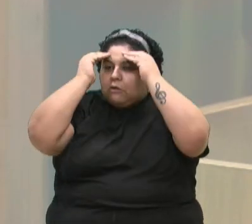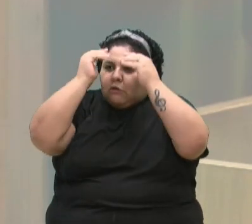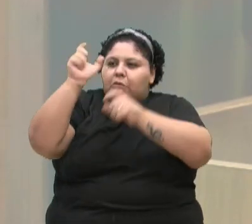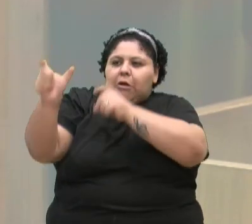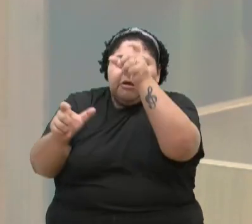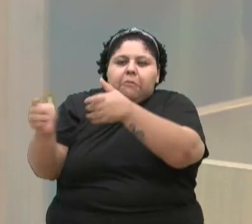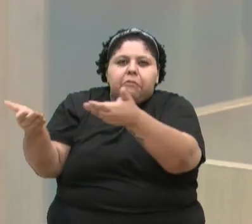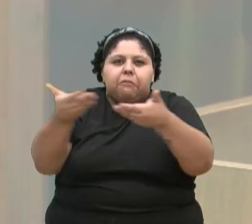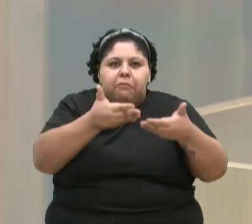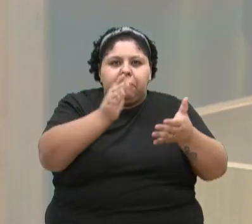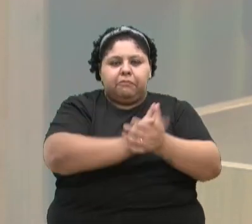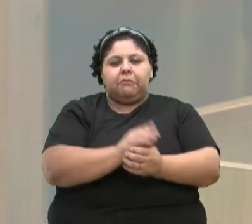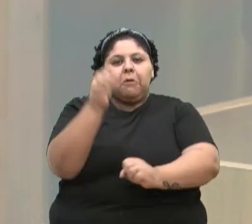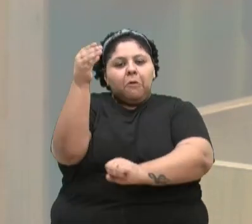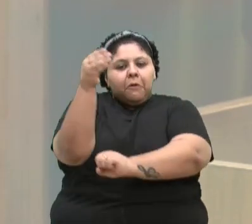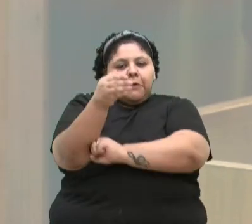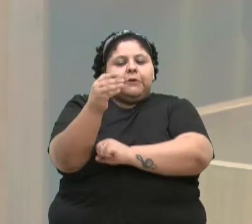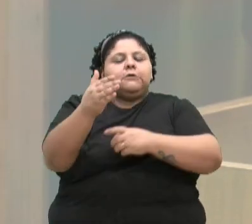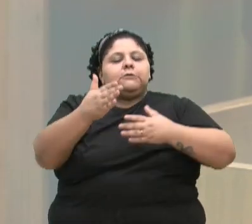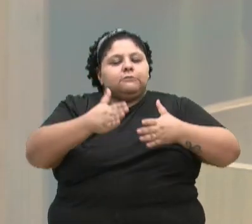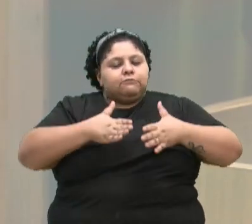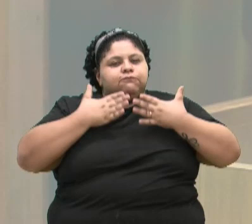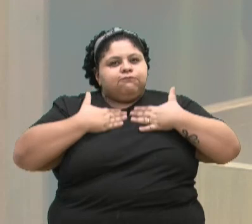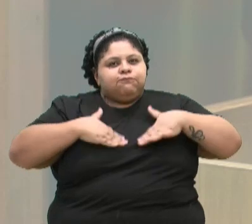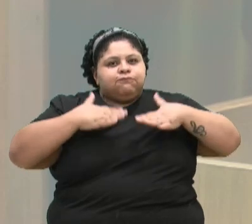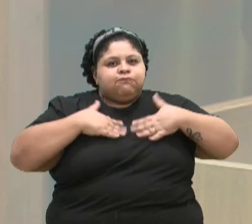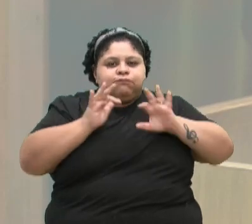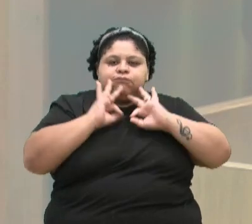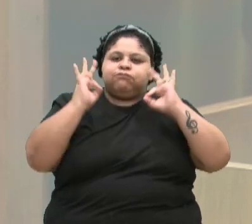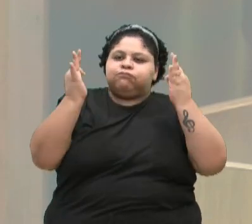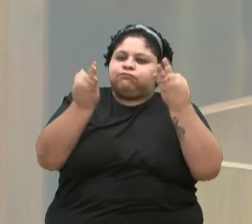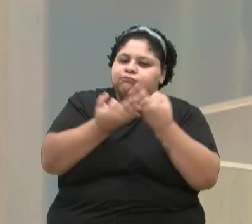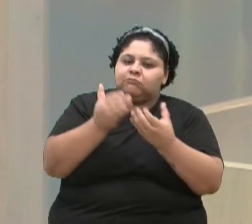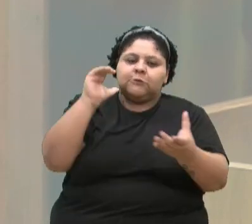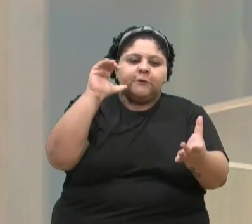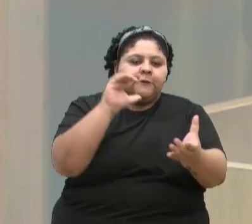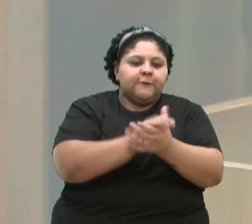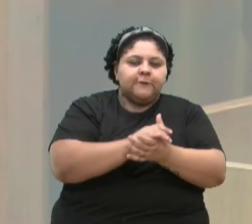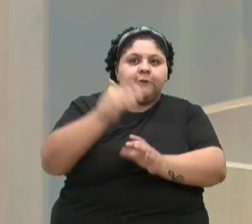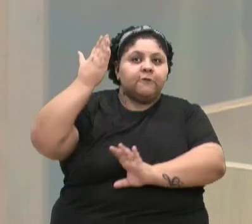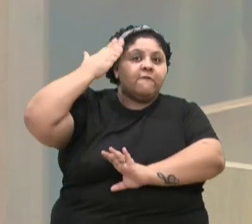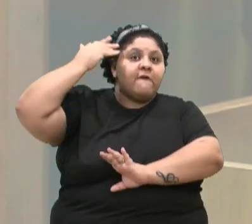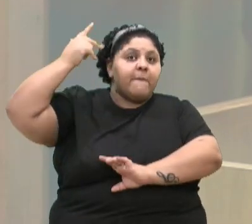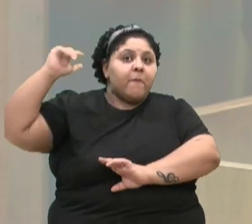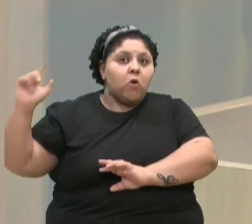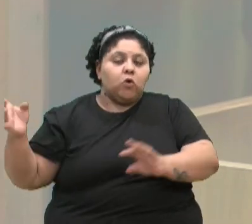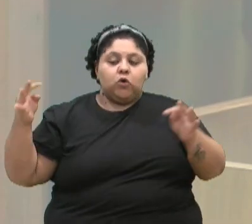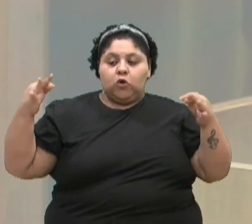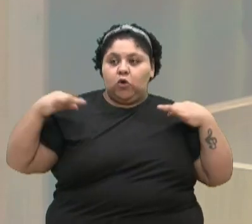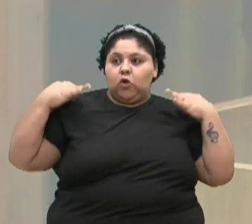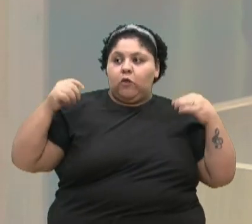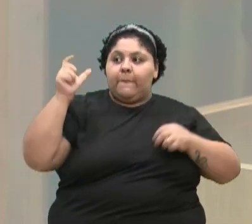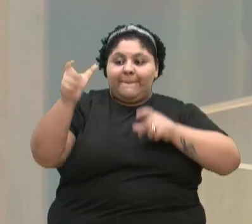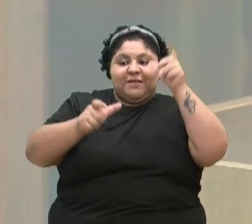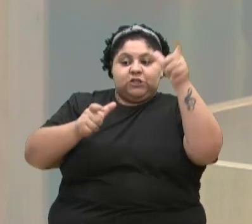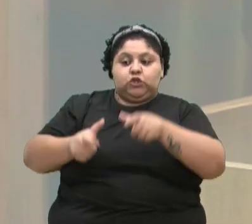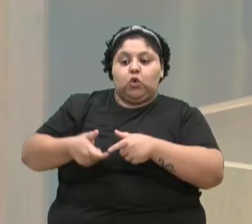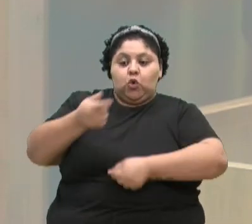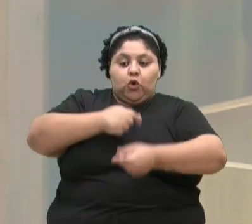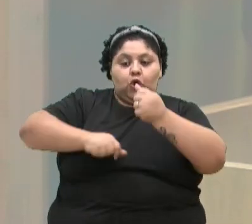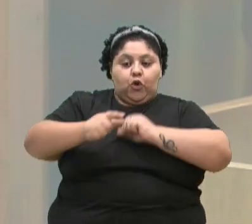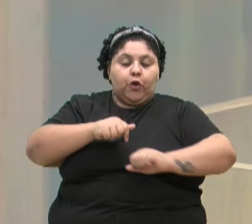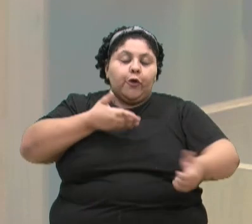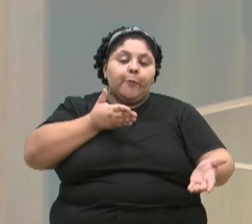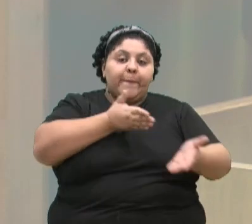Tree é o aconchego de famílias, casais, delegações, personalidades, turistas, pessoas de negócios, participantes